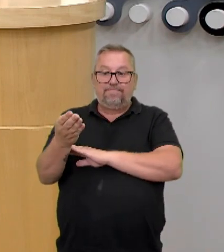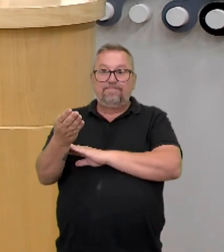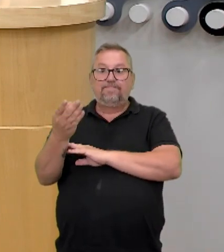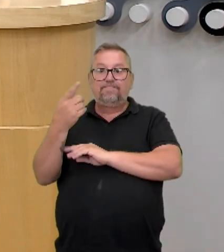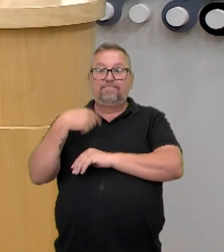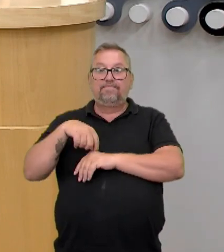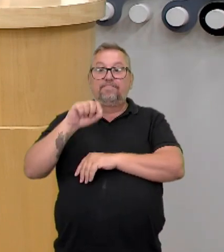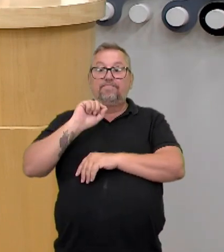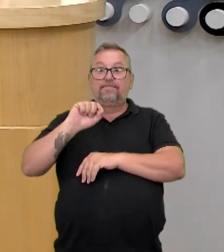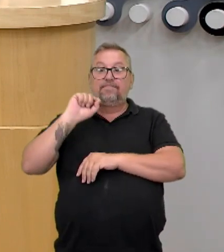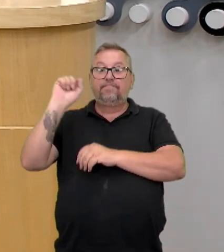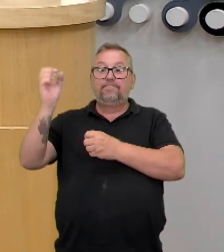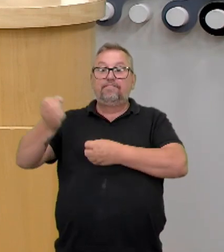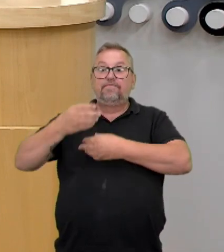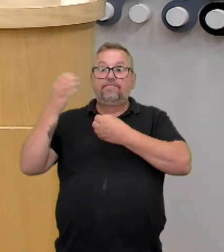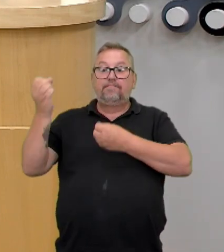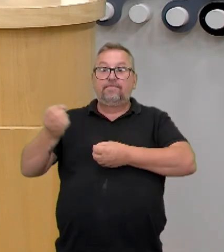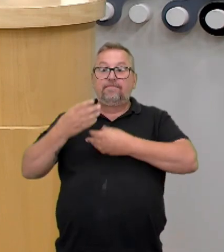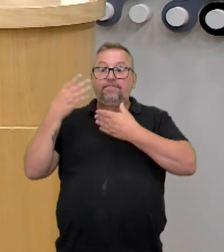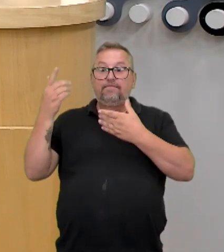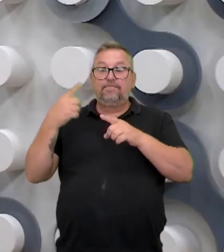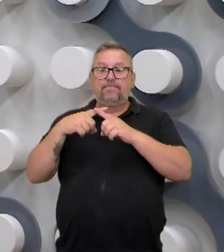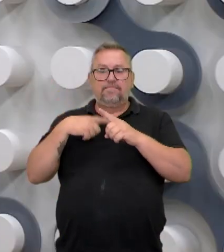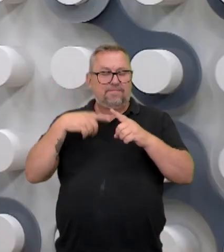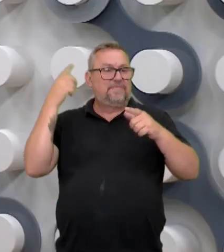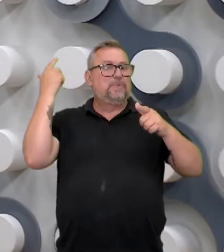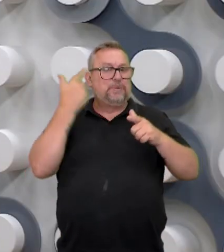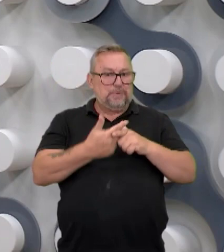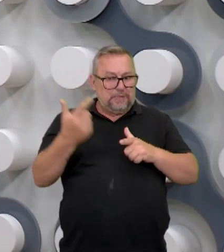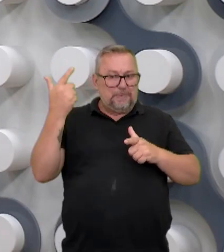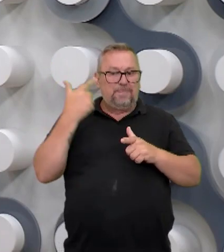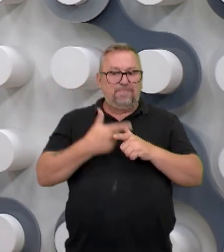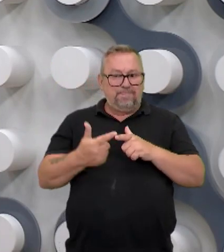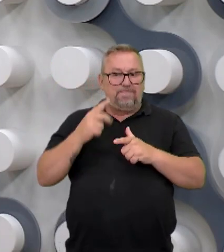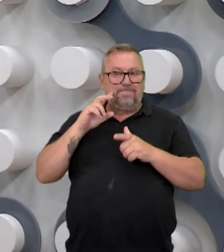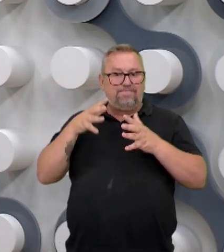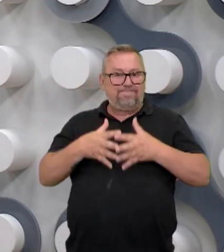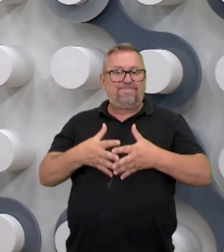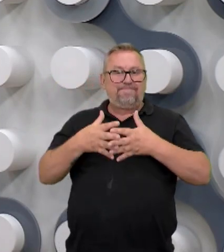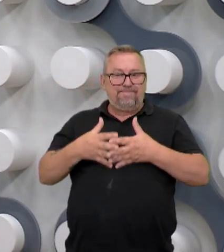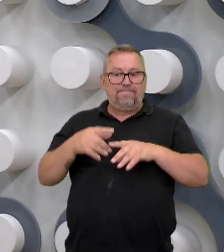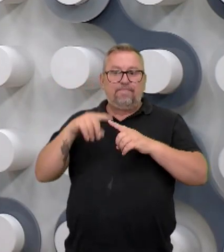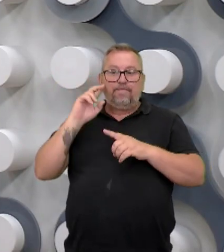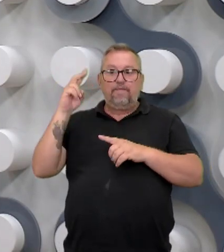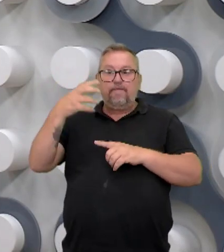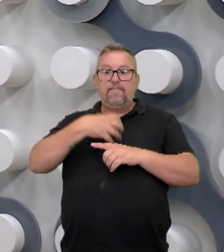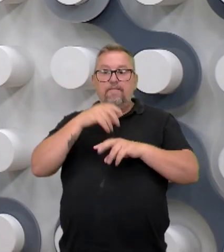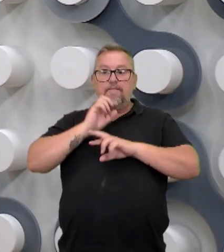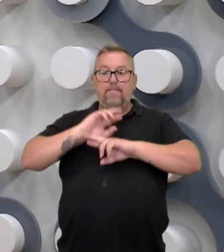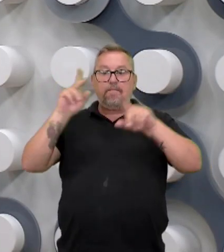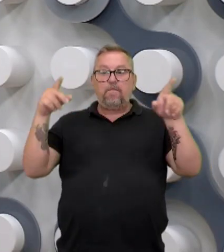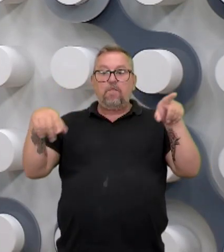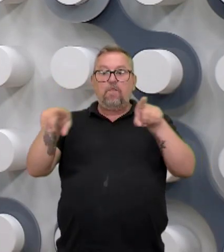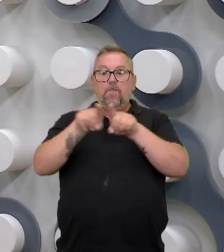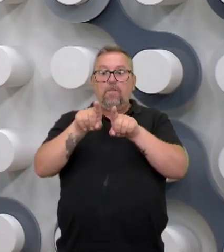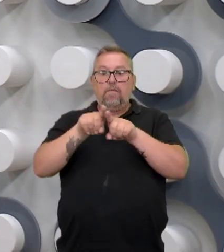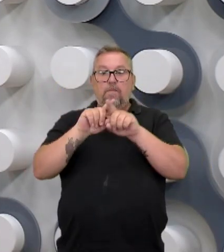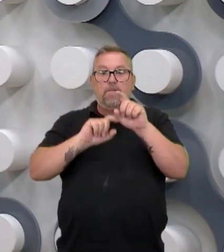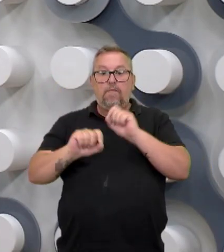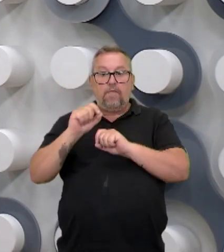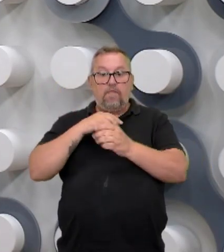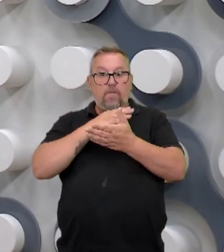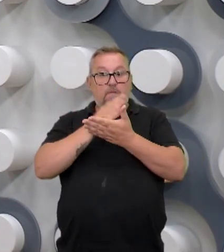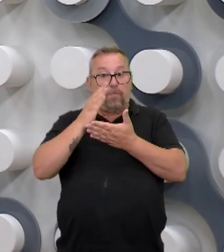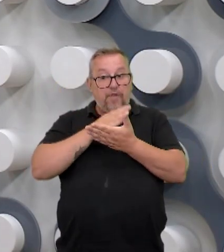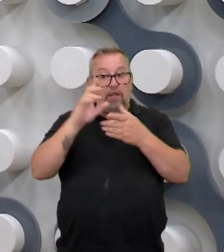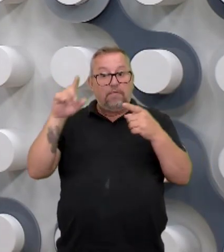essa informação, ela pode, do conflito, ela pode ser vista de maneira diferente a partir do